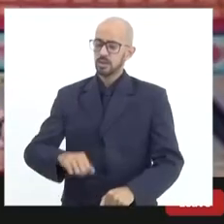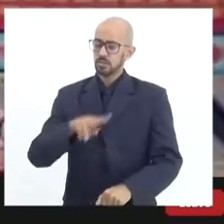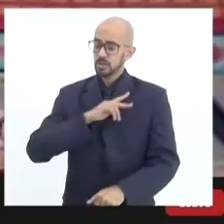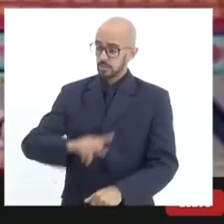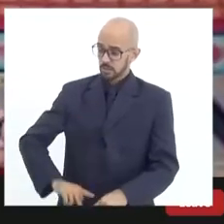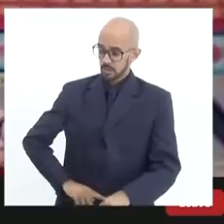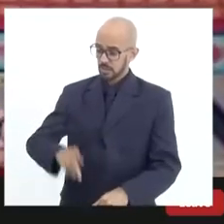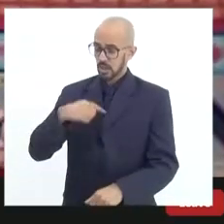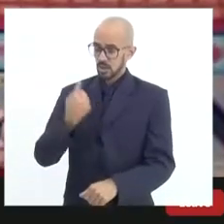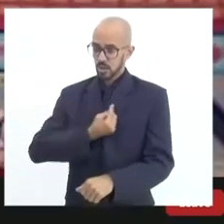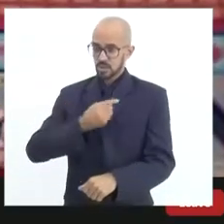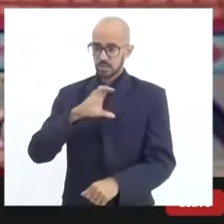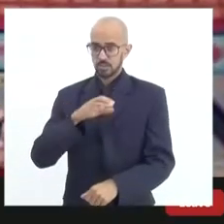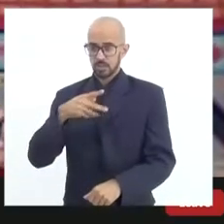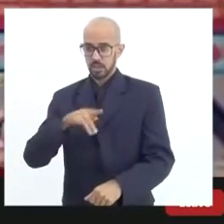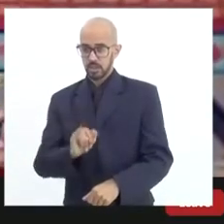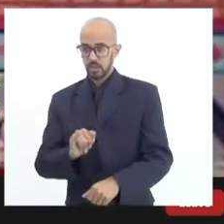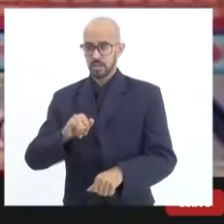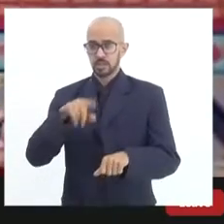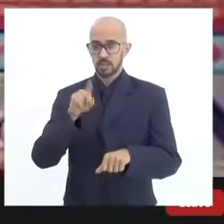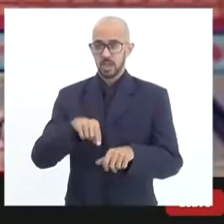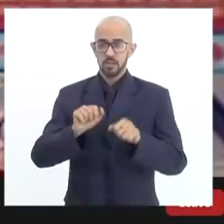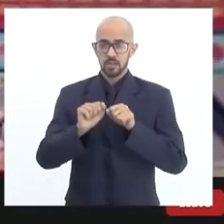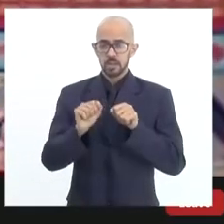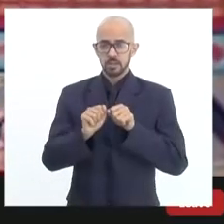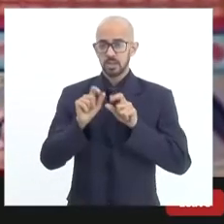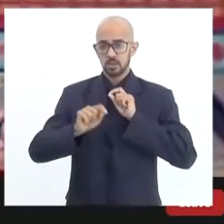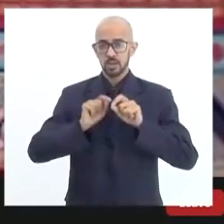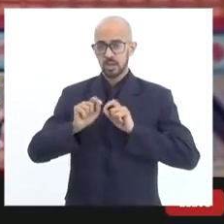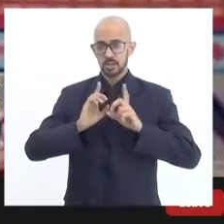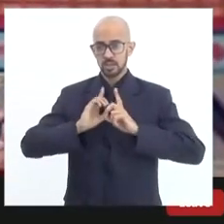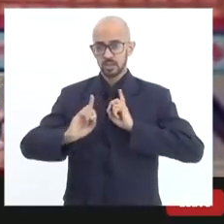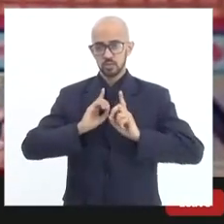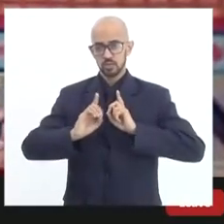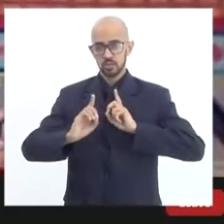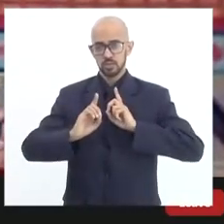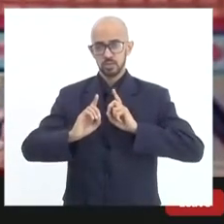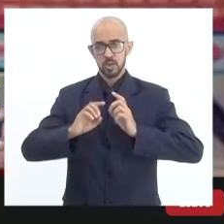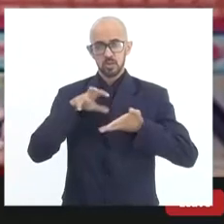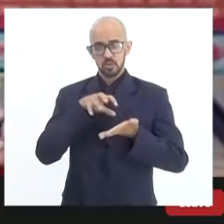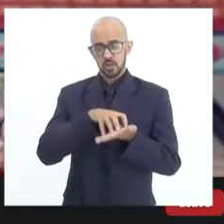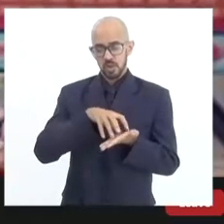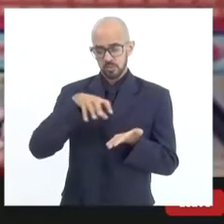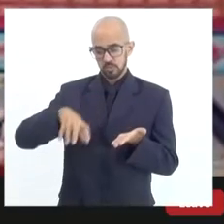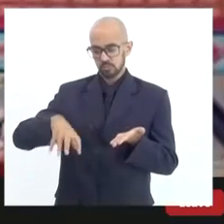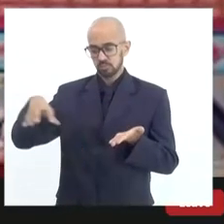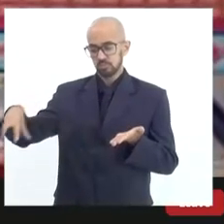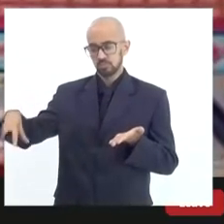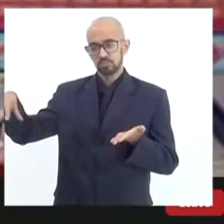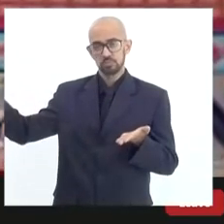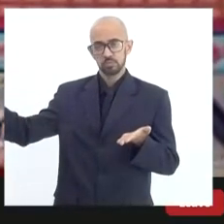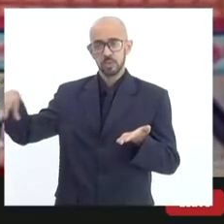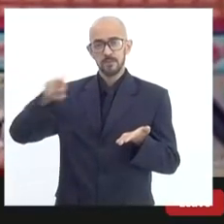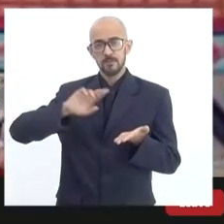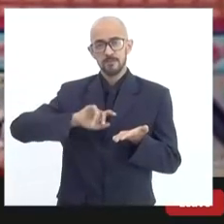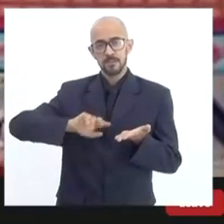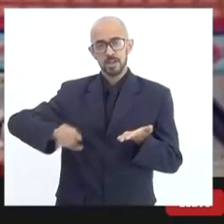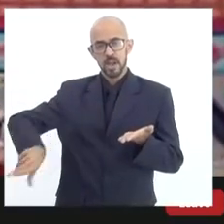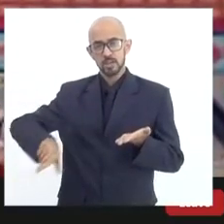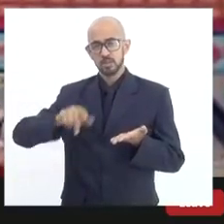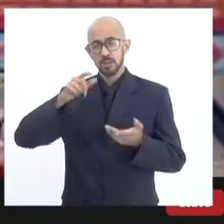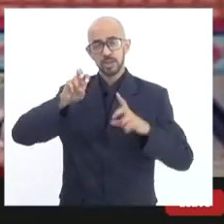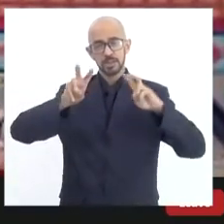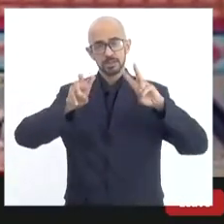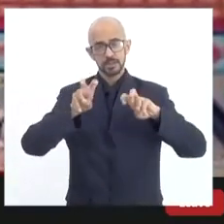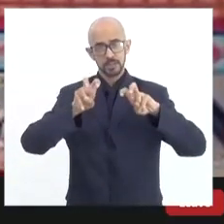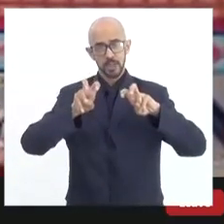CPI, de fazermos essa discussão no âmbito intersetorial também, para que esse tema